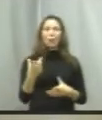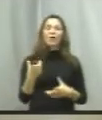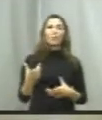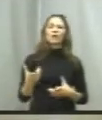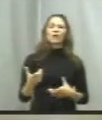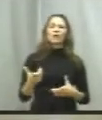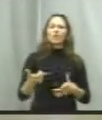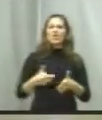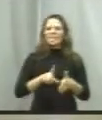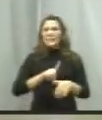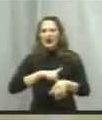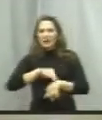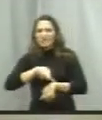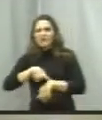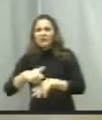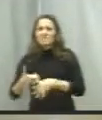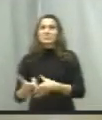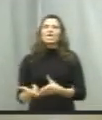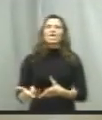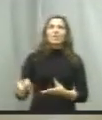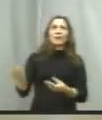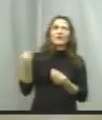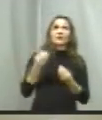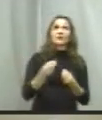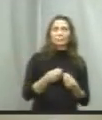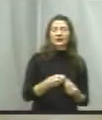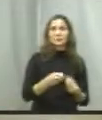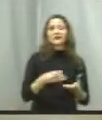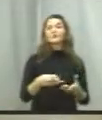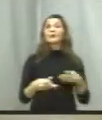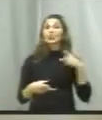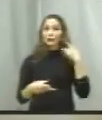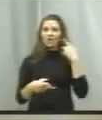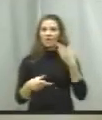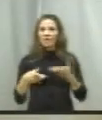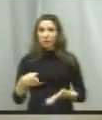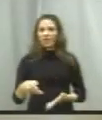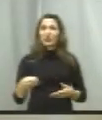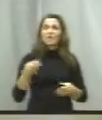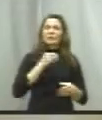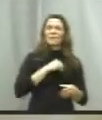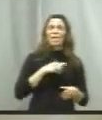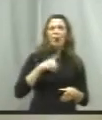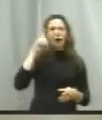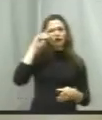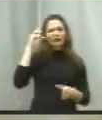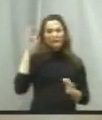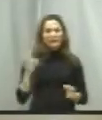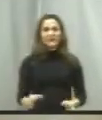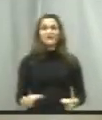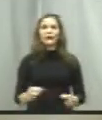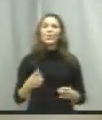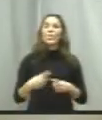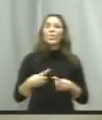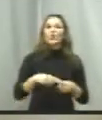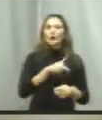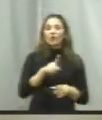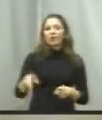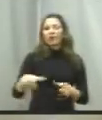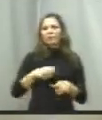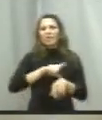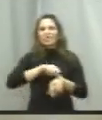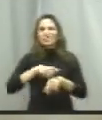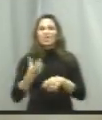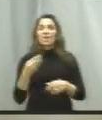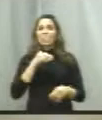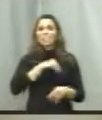sai atrasado. O meu salário eu recebo em dia aqui. Eu acho que o prefeito recebe o dele em dia também. Então, por que ficar atrasando tanto o salário dos professores? Porque